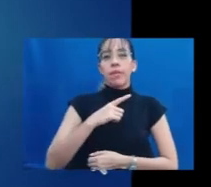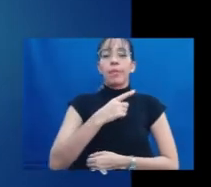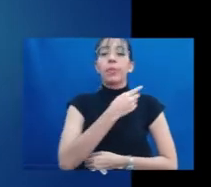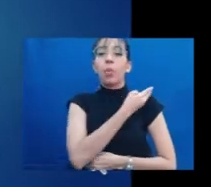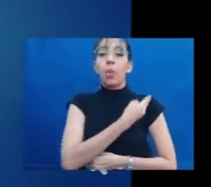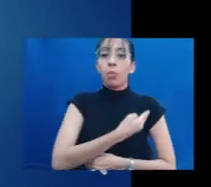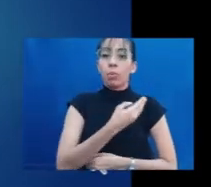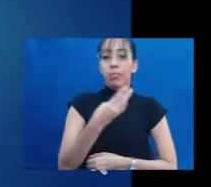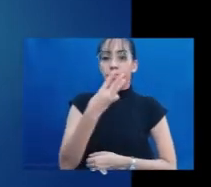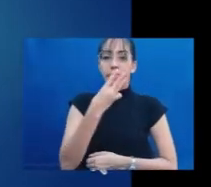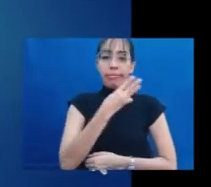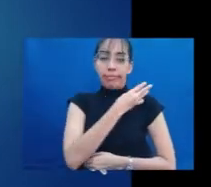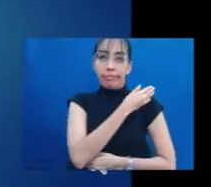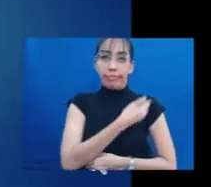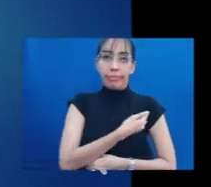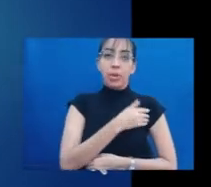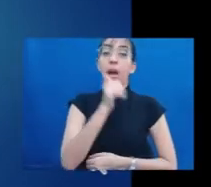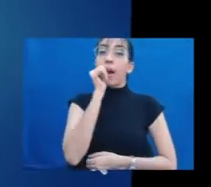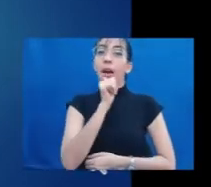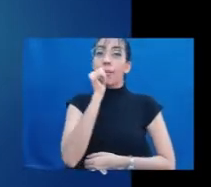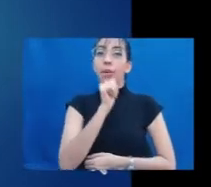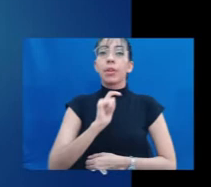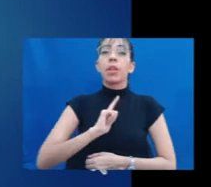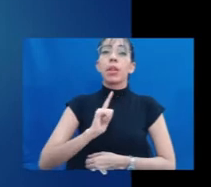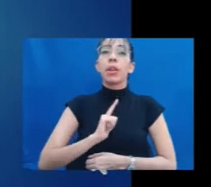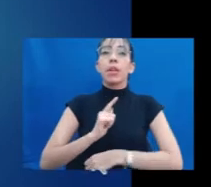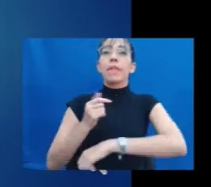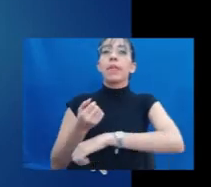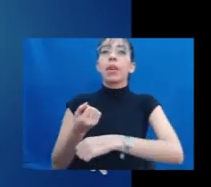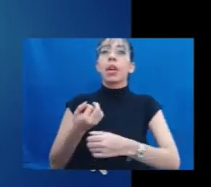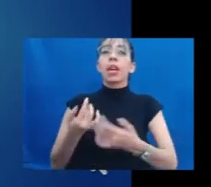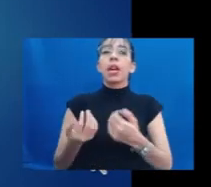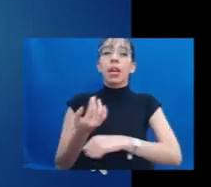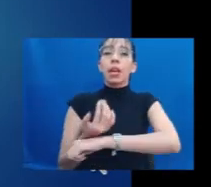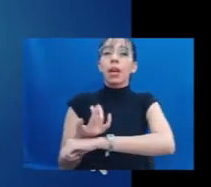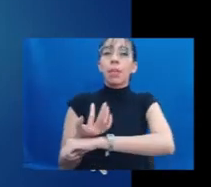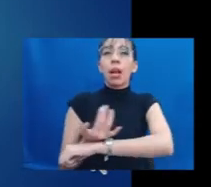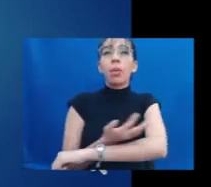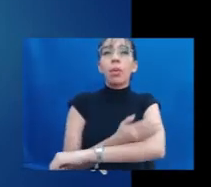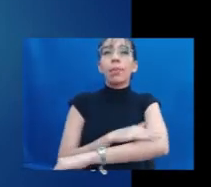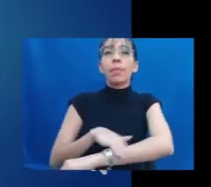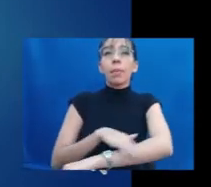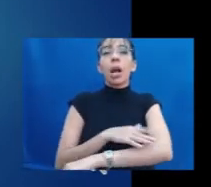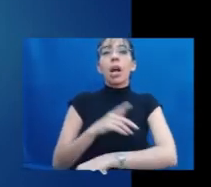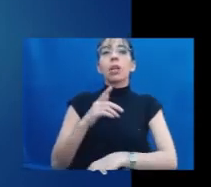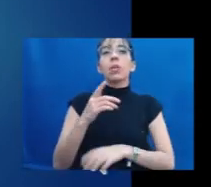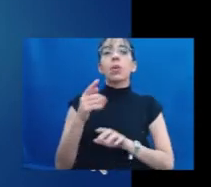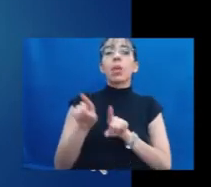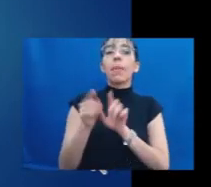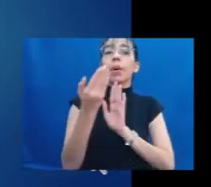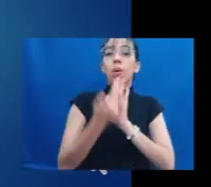no braço, em função do contato com esse produto químico e pequenos cortes no rosto,